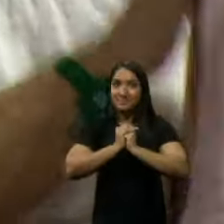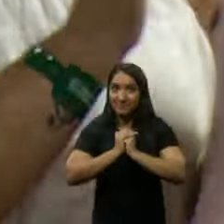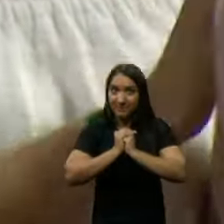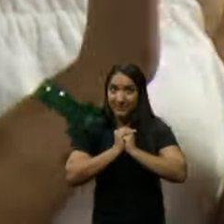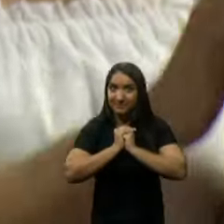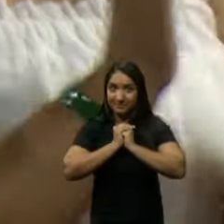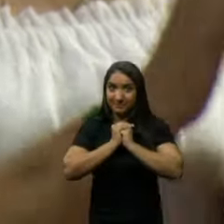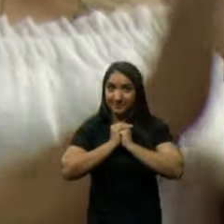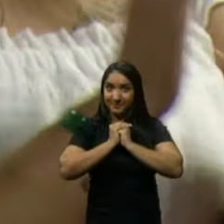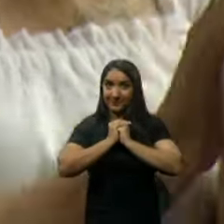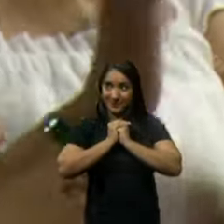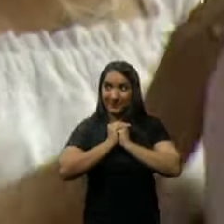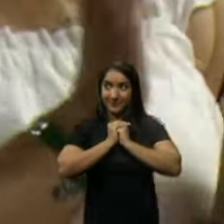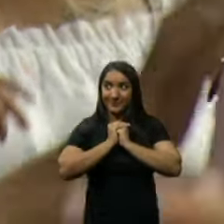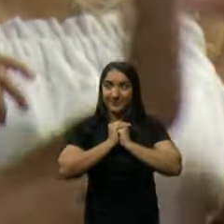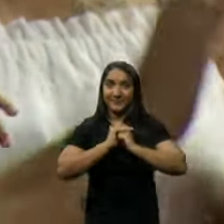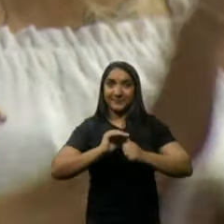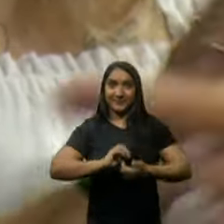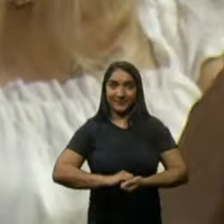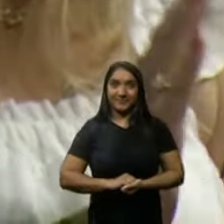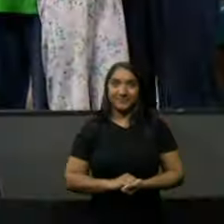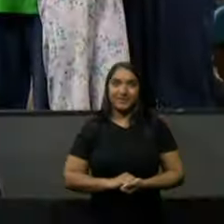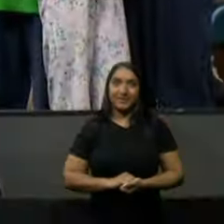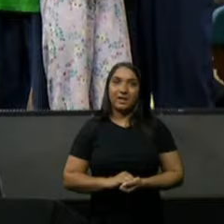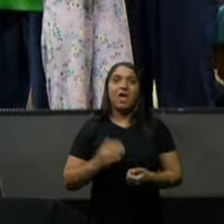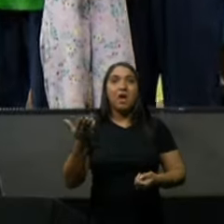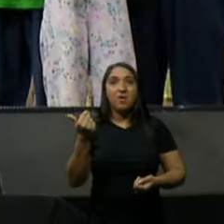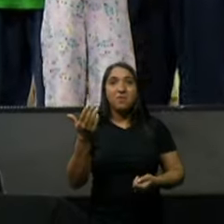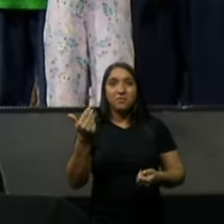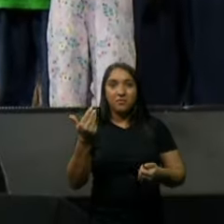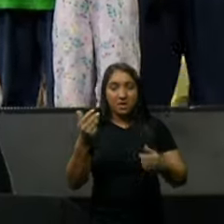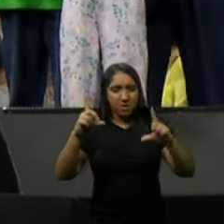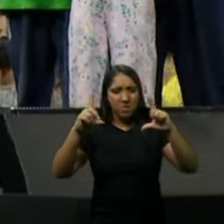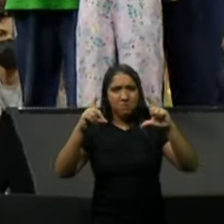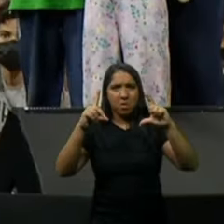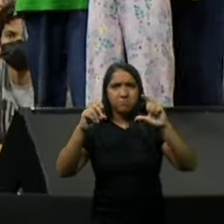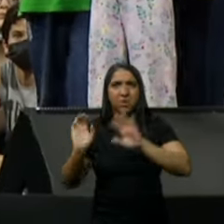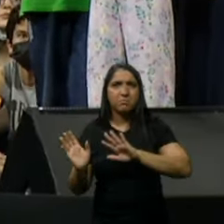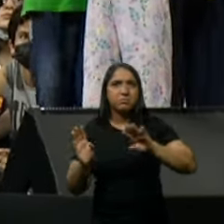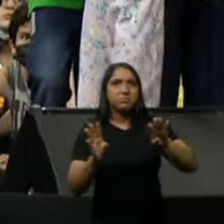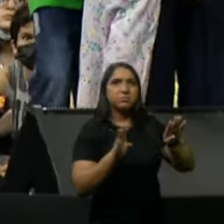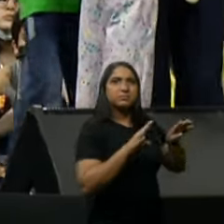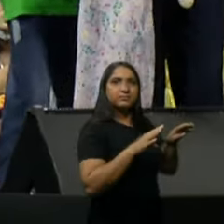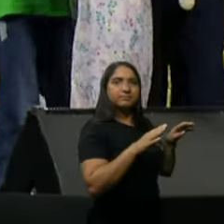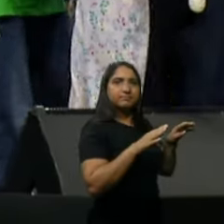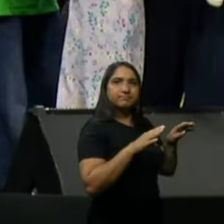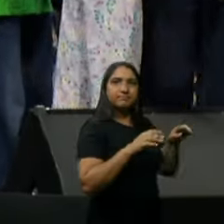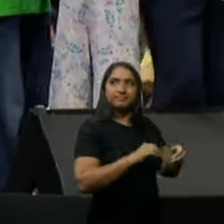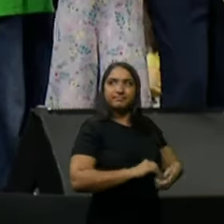bem se vira todo mundo ali pra gente fazer uma fotona